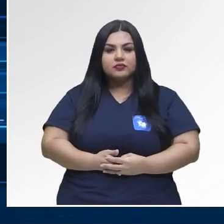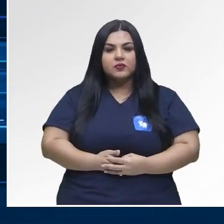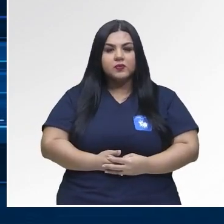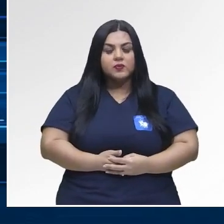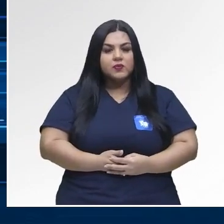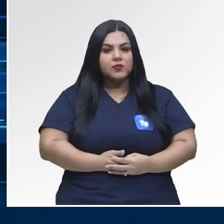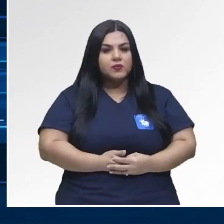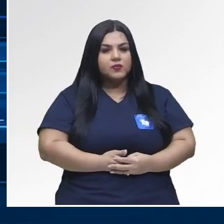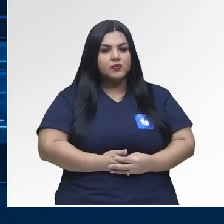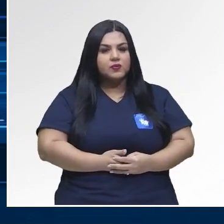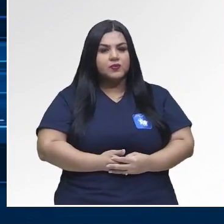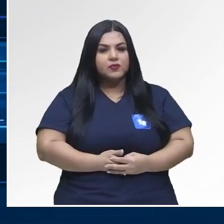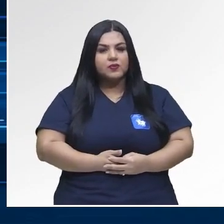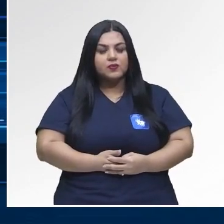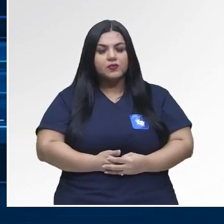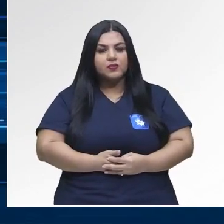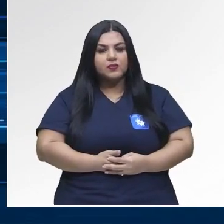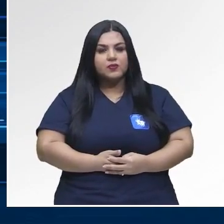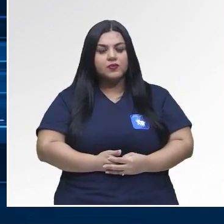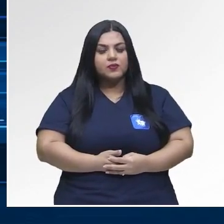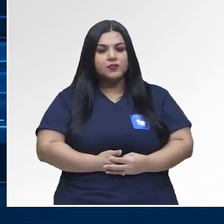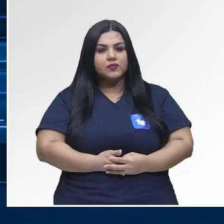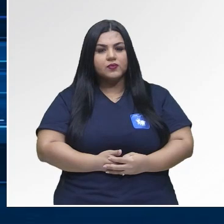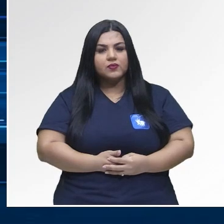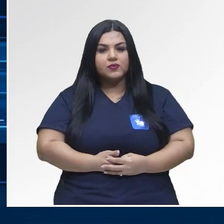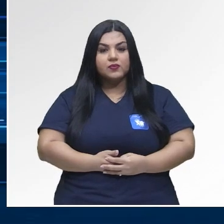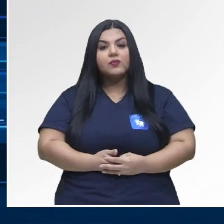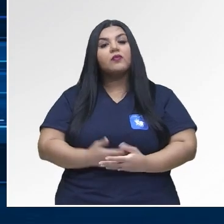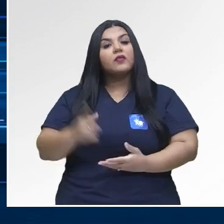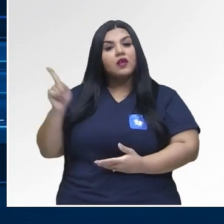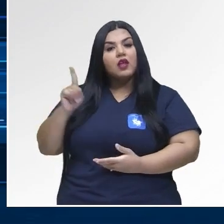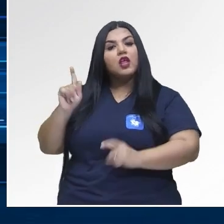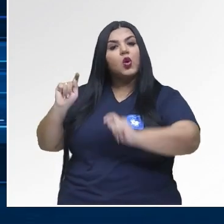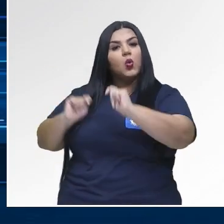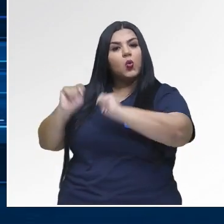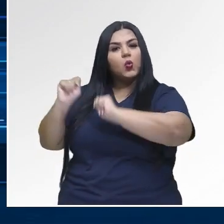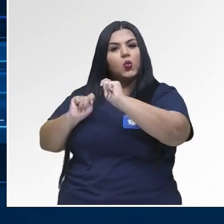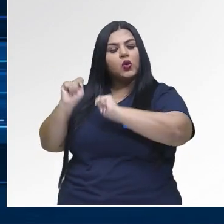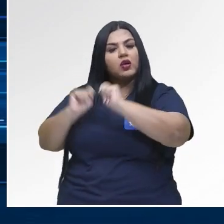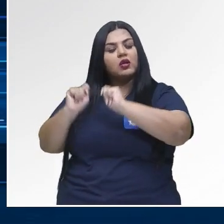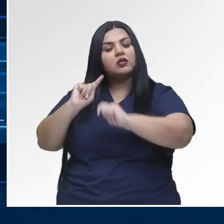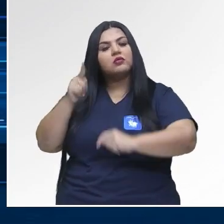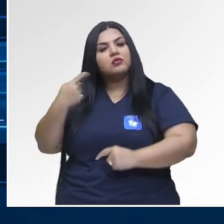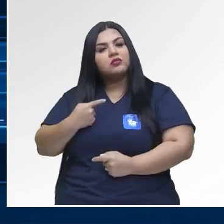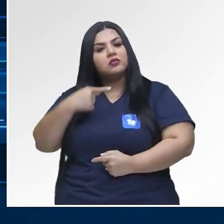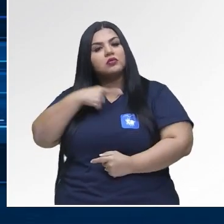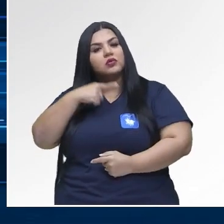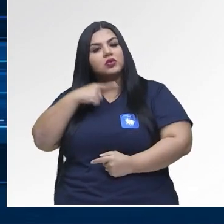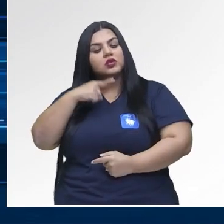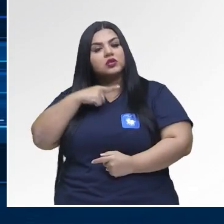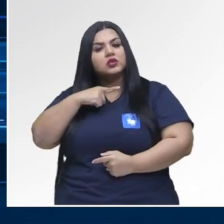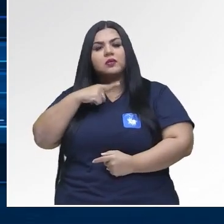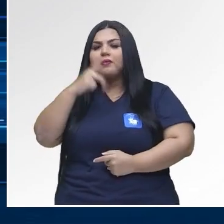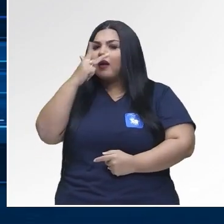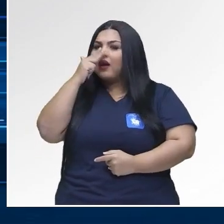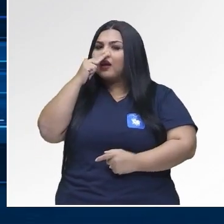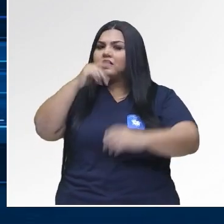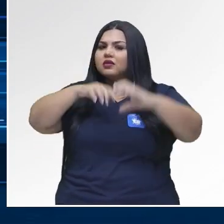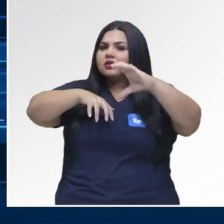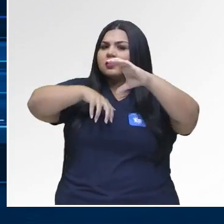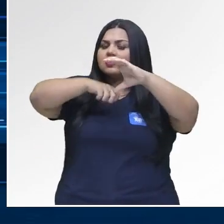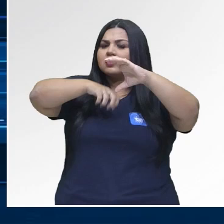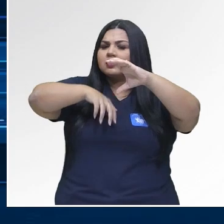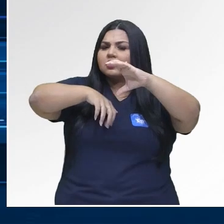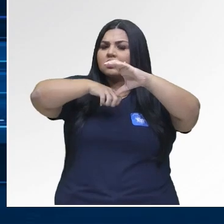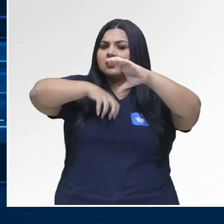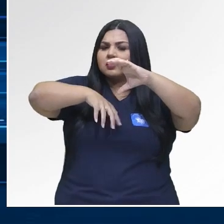Bem aqui, logo abaixo lá do meu cerebelo. Então, é ele que controla, né? A gente tem lá receptores nos nossos